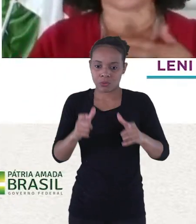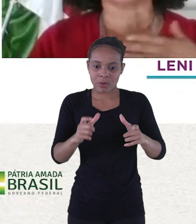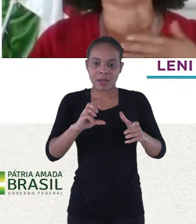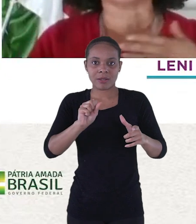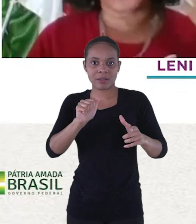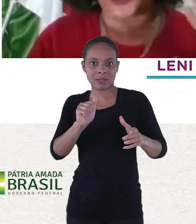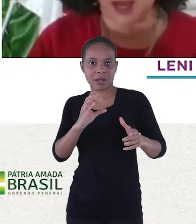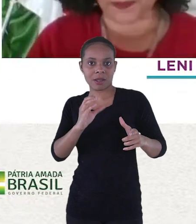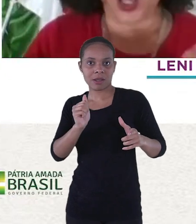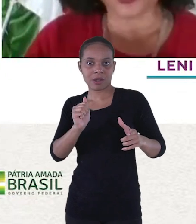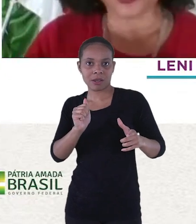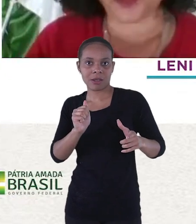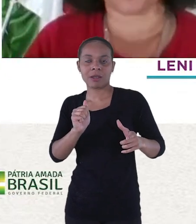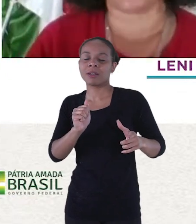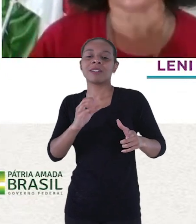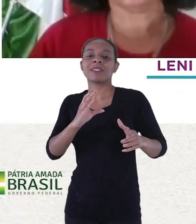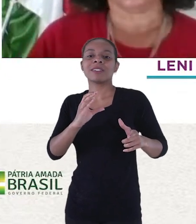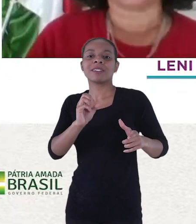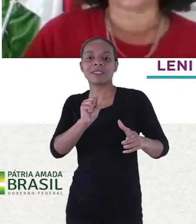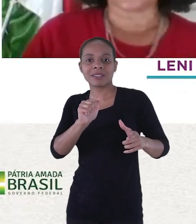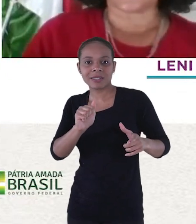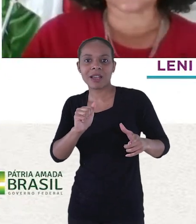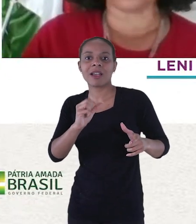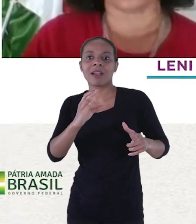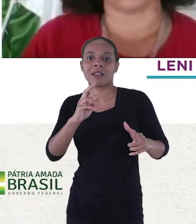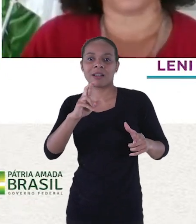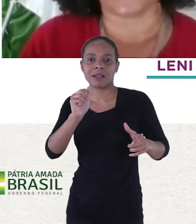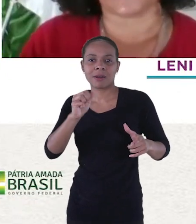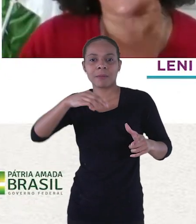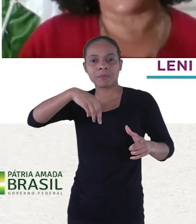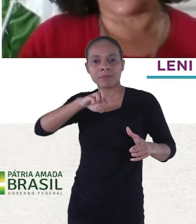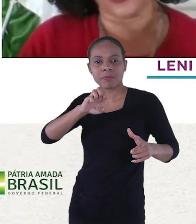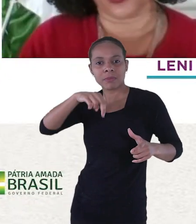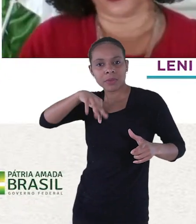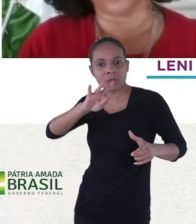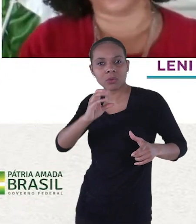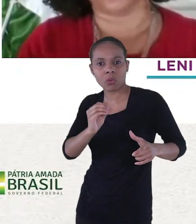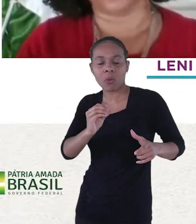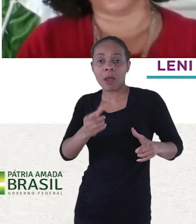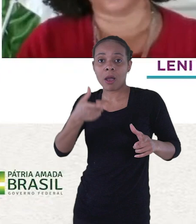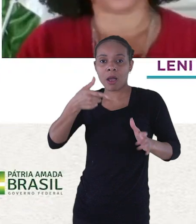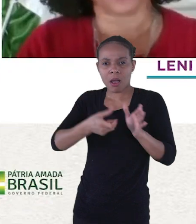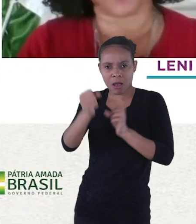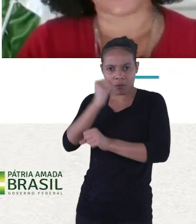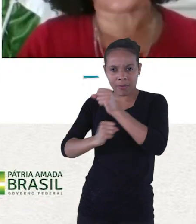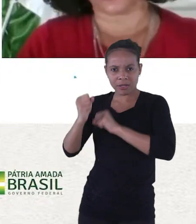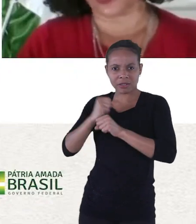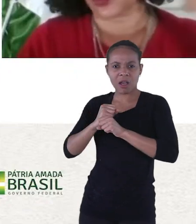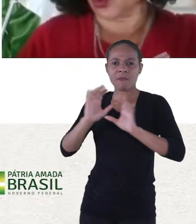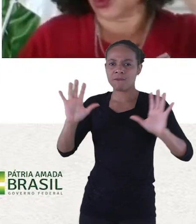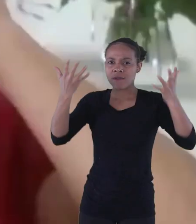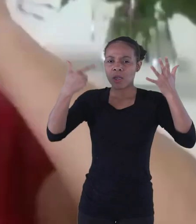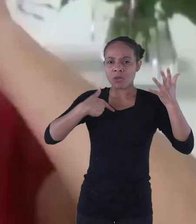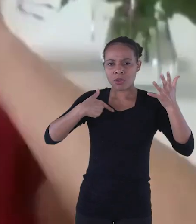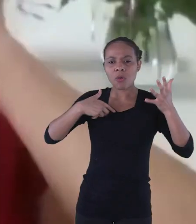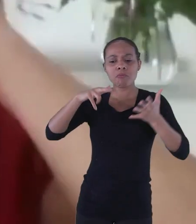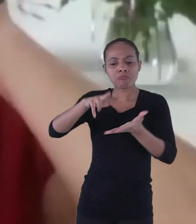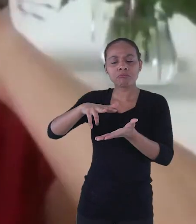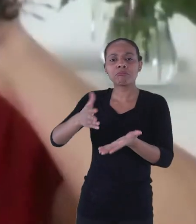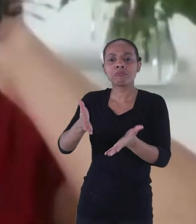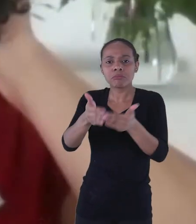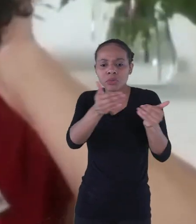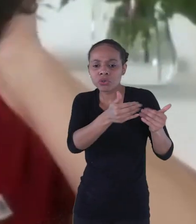de coração. Ano passado eu pedi aplausos de pé para a inserção da obra dela no festival, no ano passado,